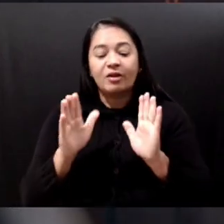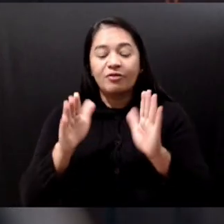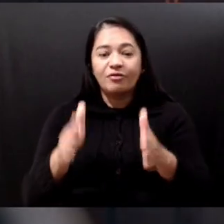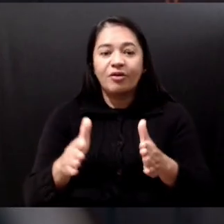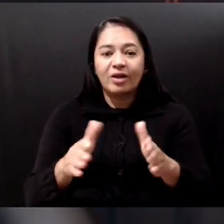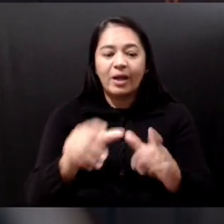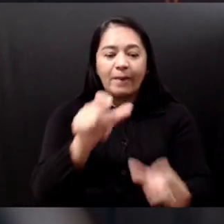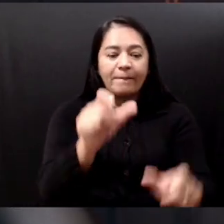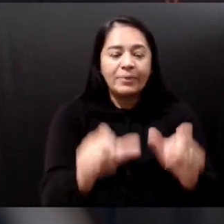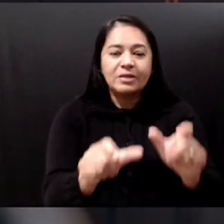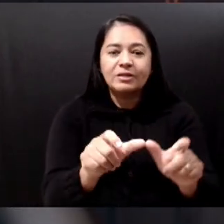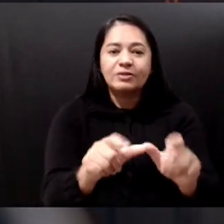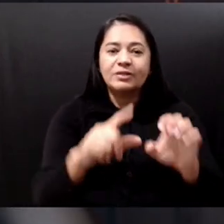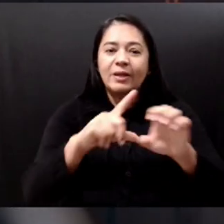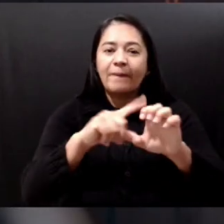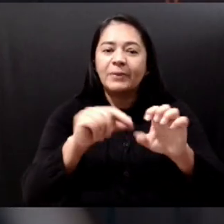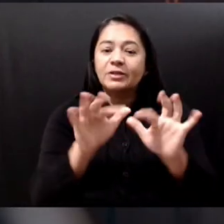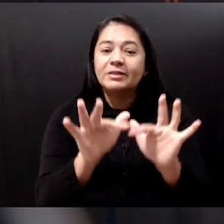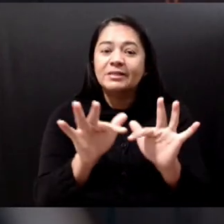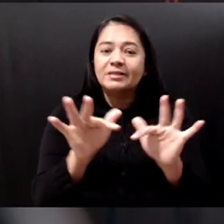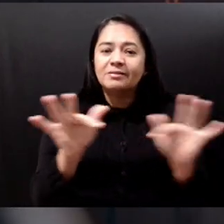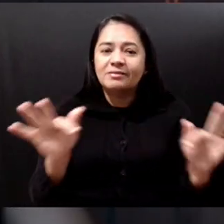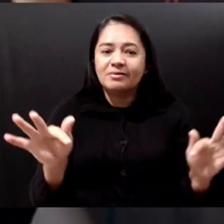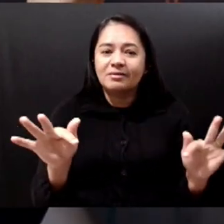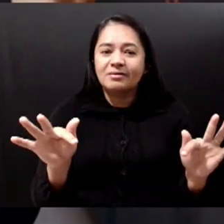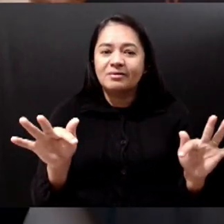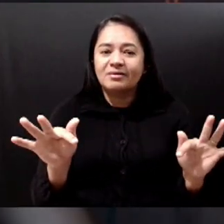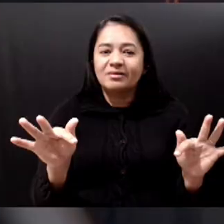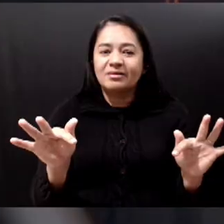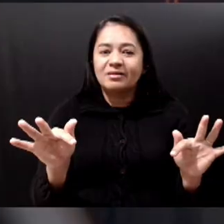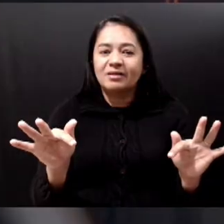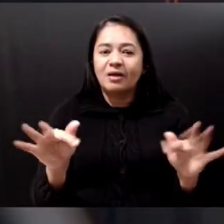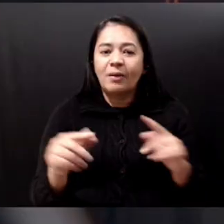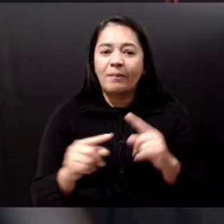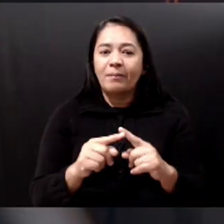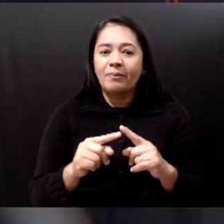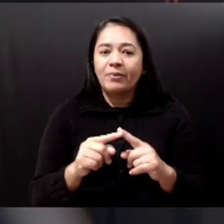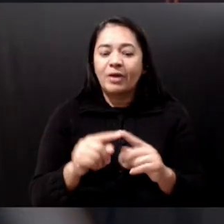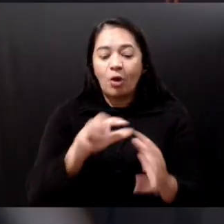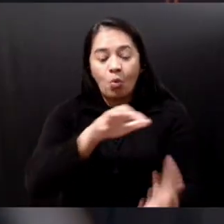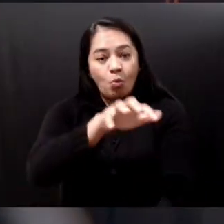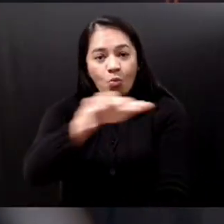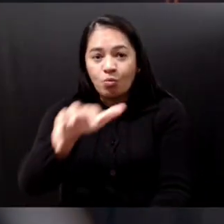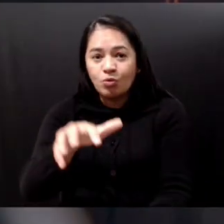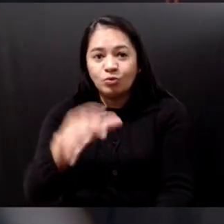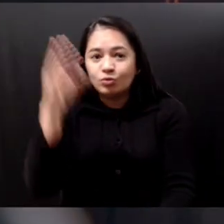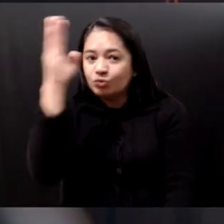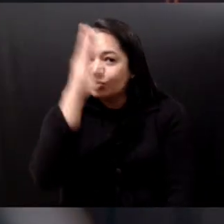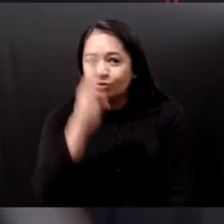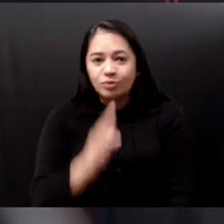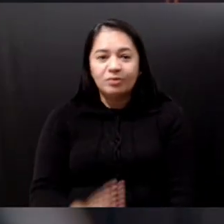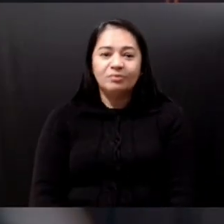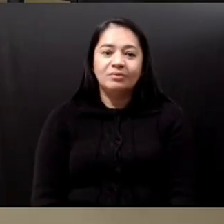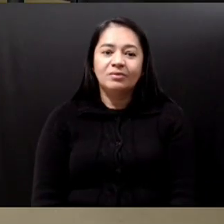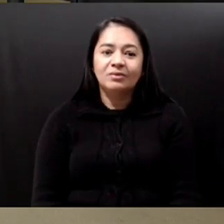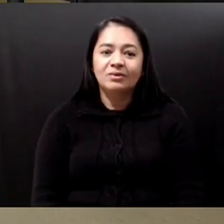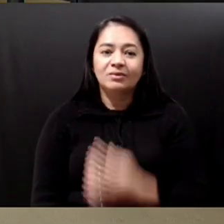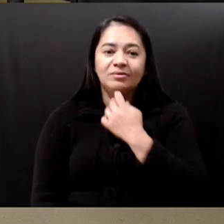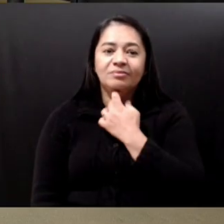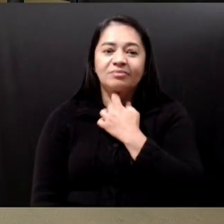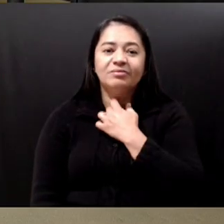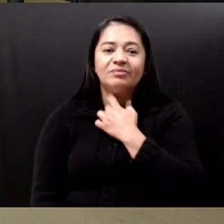né, que Poxa. foi para olhar que é um mundo de brasileiros, né. A Exata maioria. a